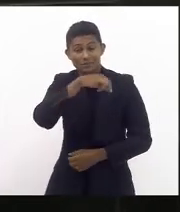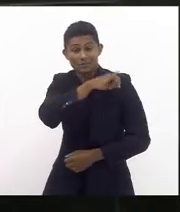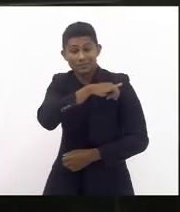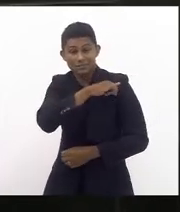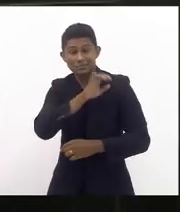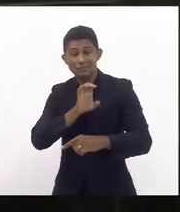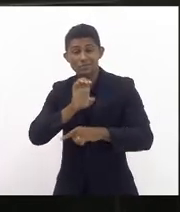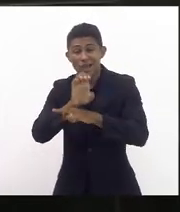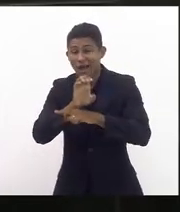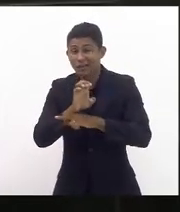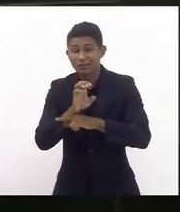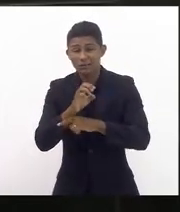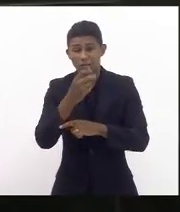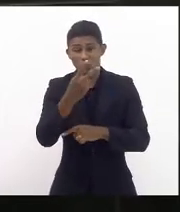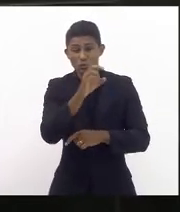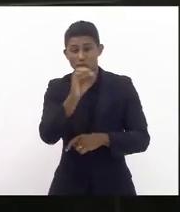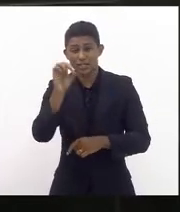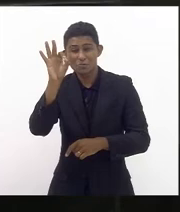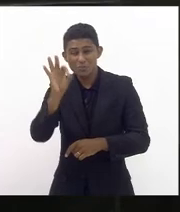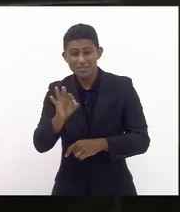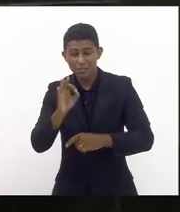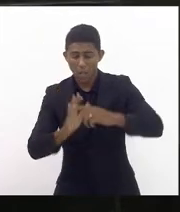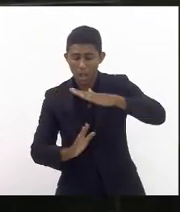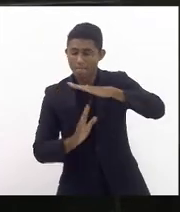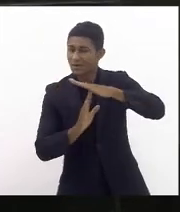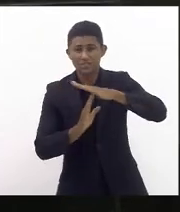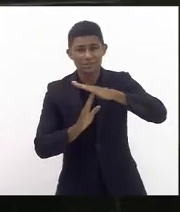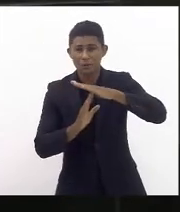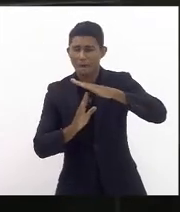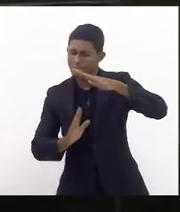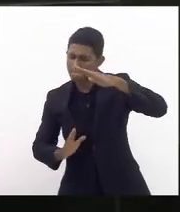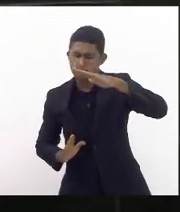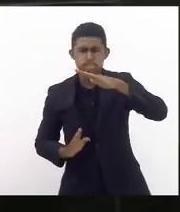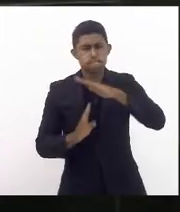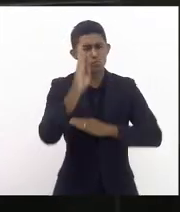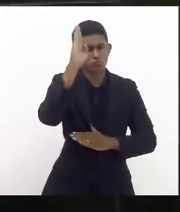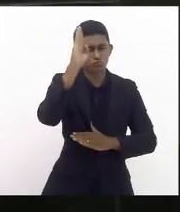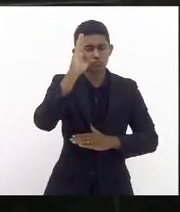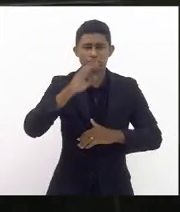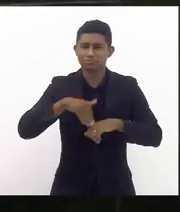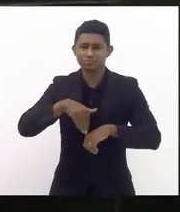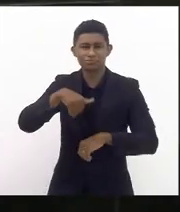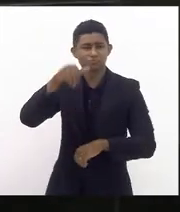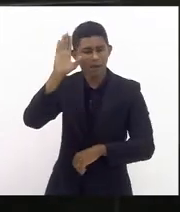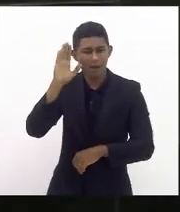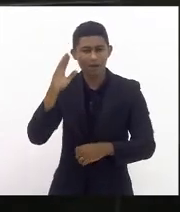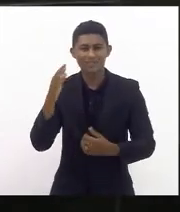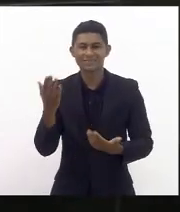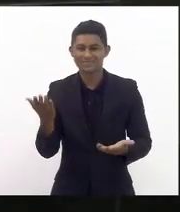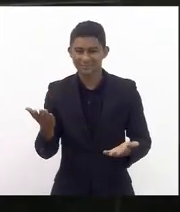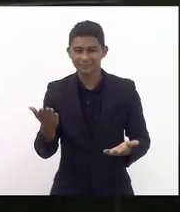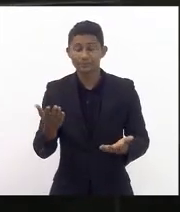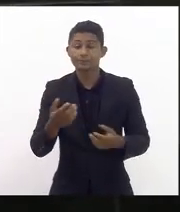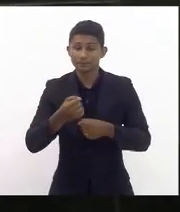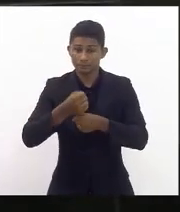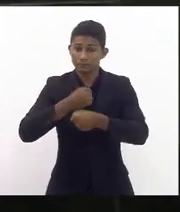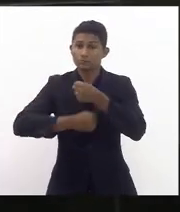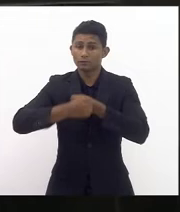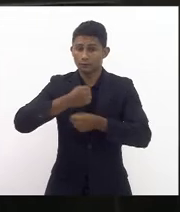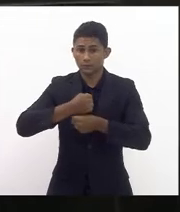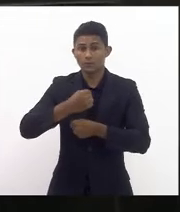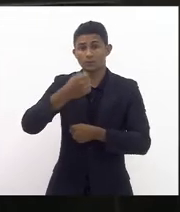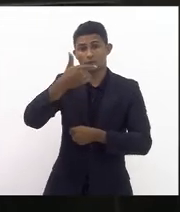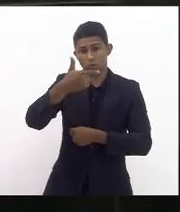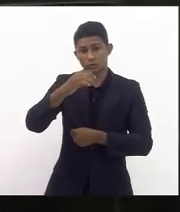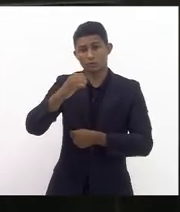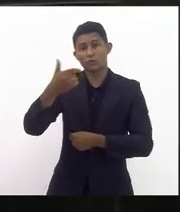200% estabelecido pela lei de responsabilidade fiscal e, em 2020,